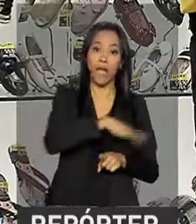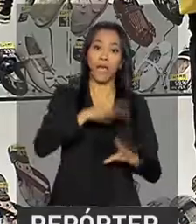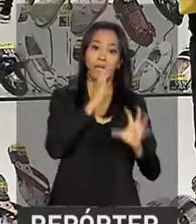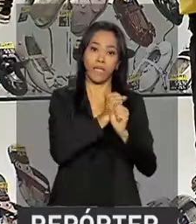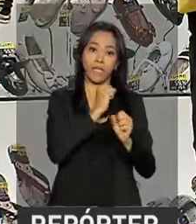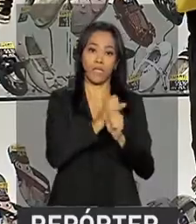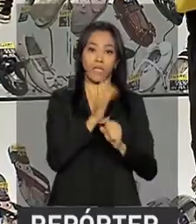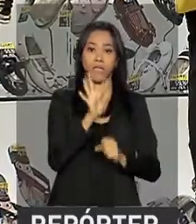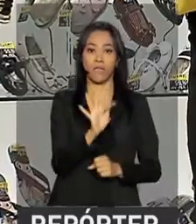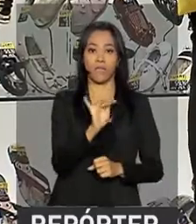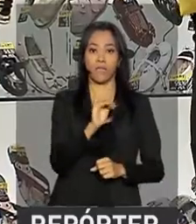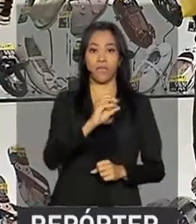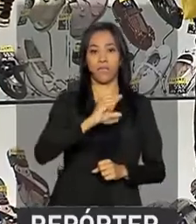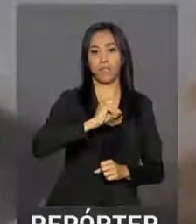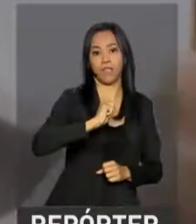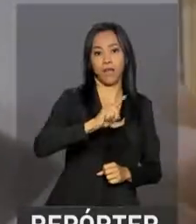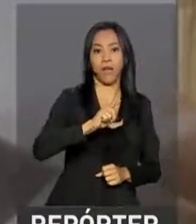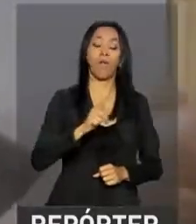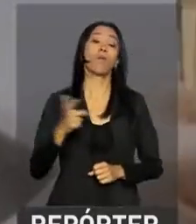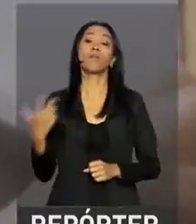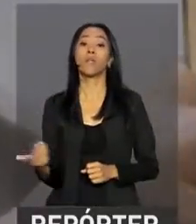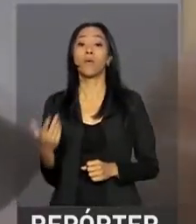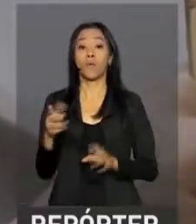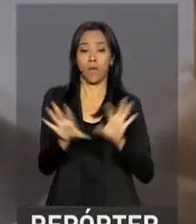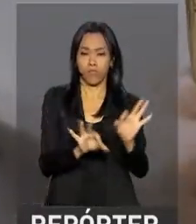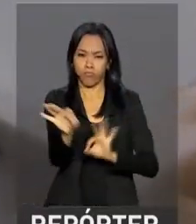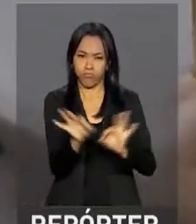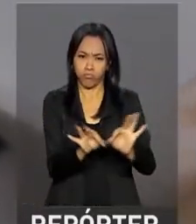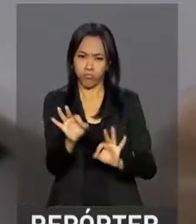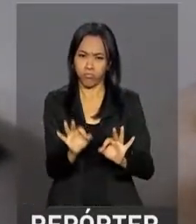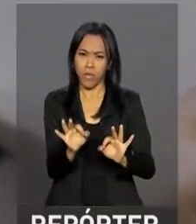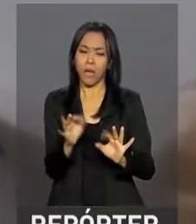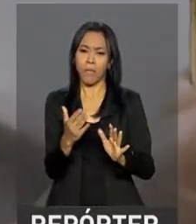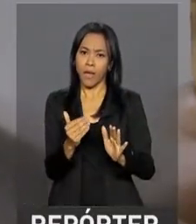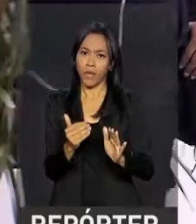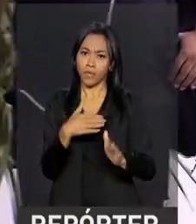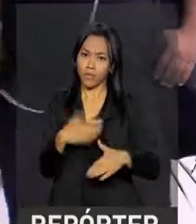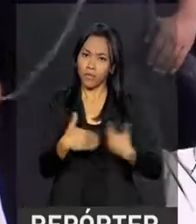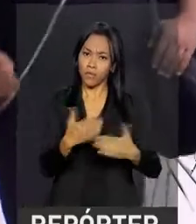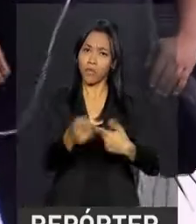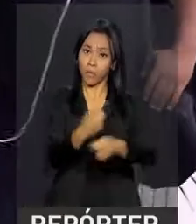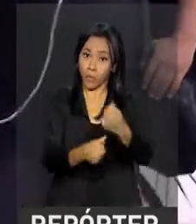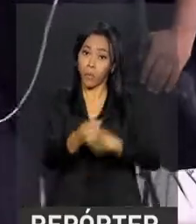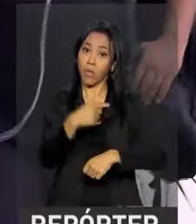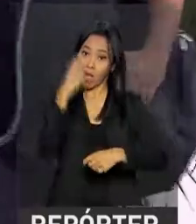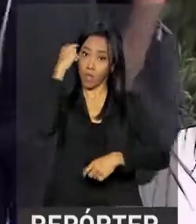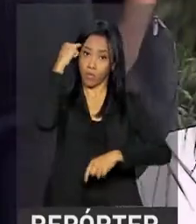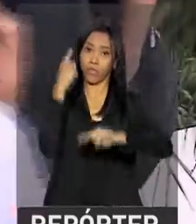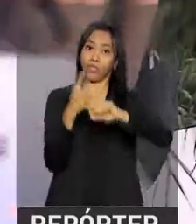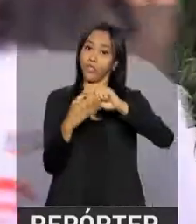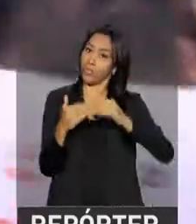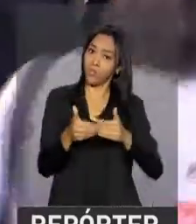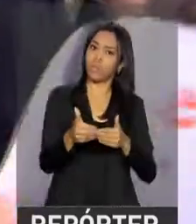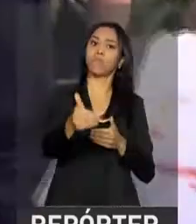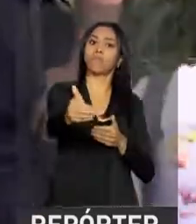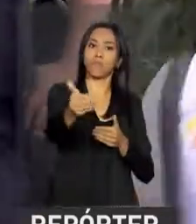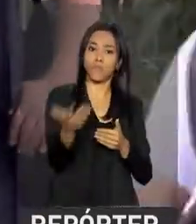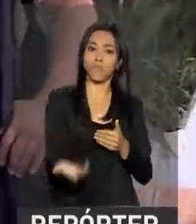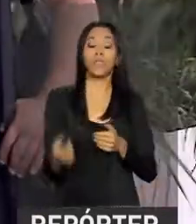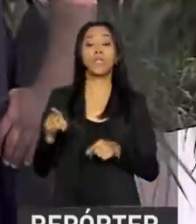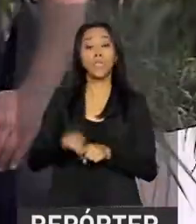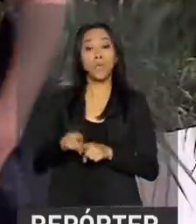as projeções para o crescimento da economia em 2018 são positivas ea confiança dos agentes econômicos